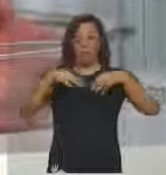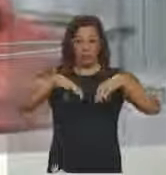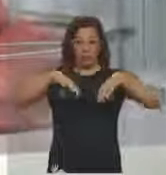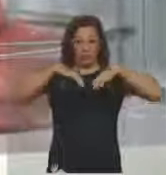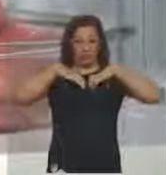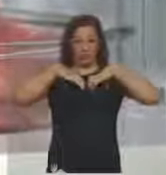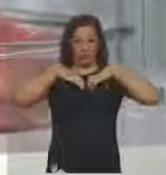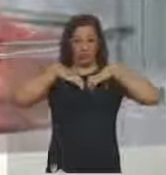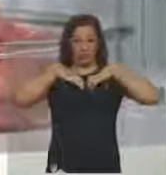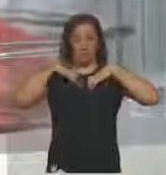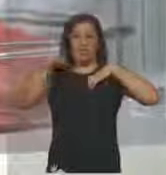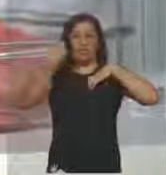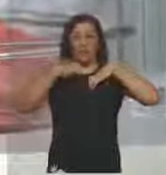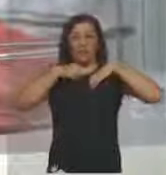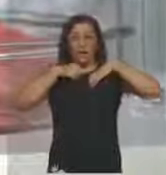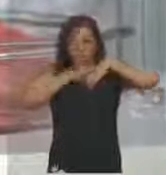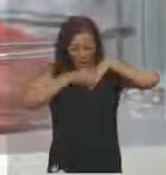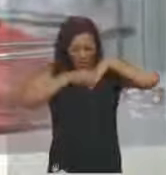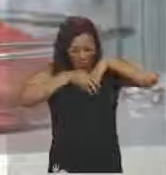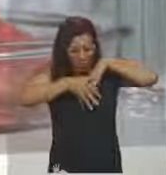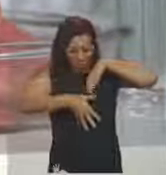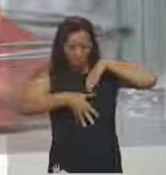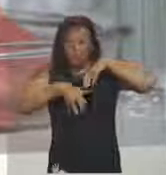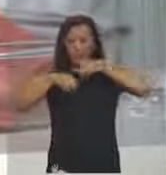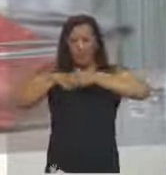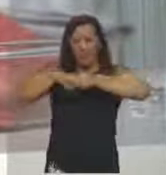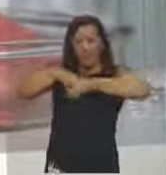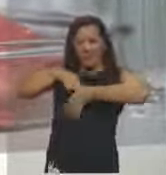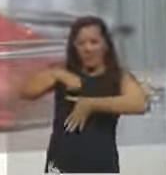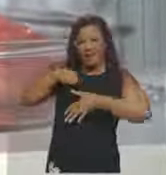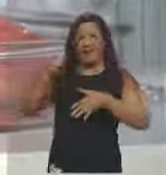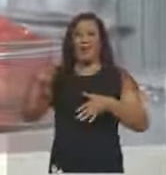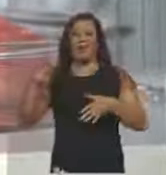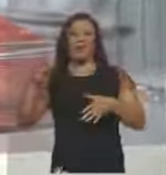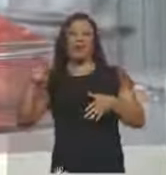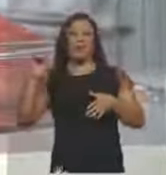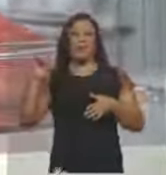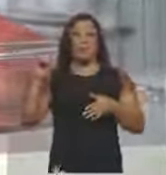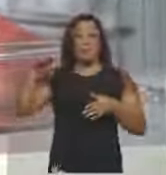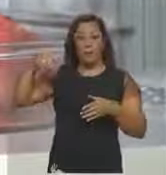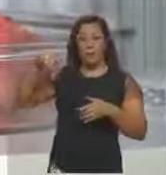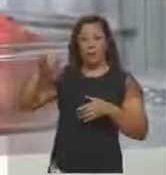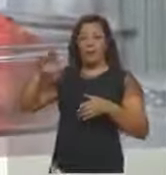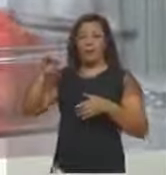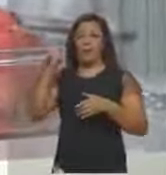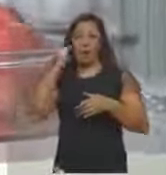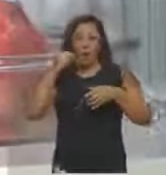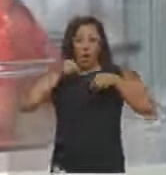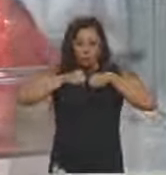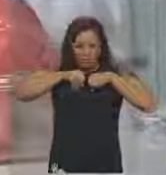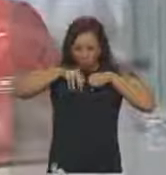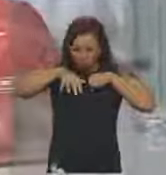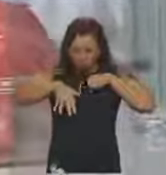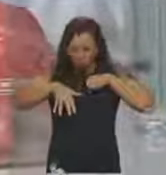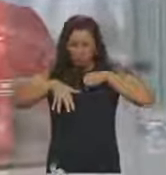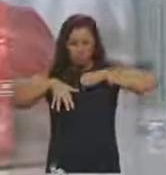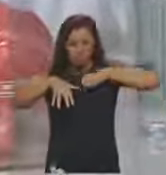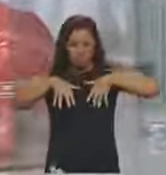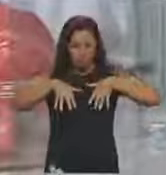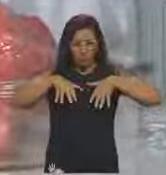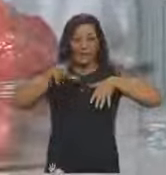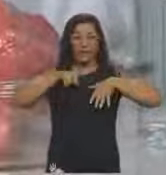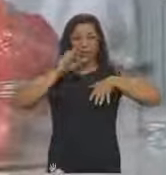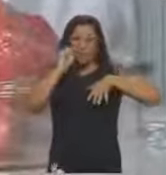chegar em estruturas bem fininhas, que a gente chama de bronquíolos. Ó, para você ver aí, já essa estrutura que já está